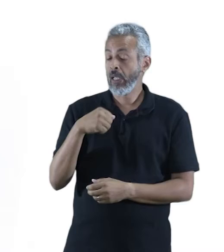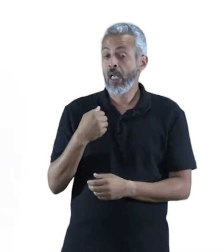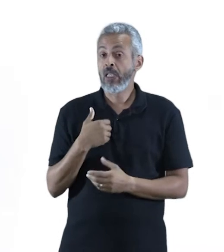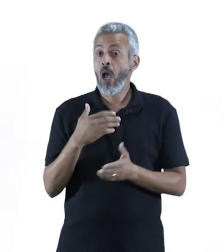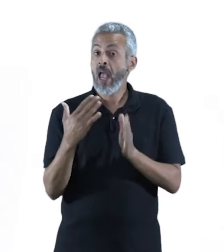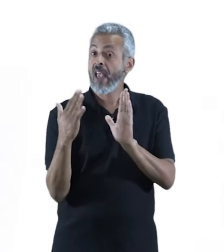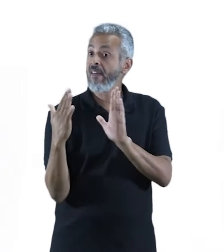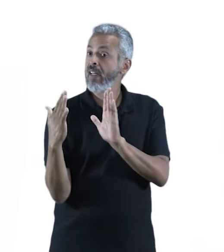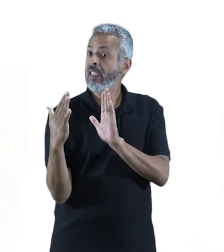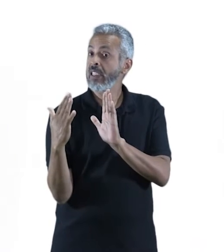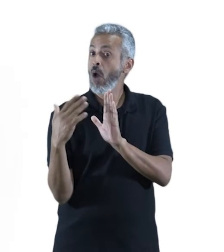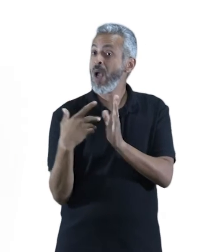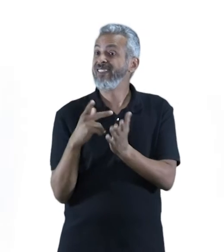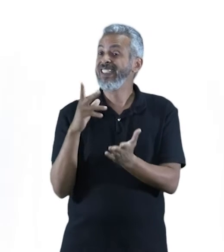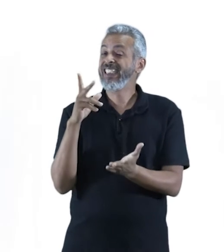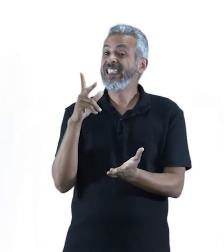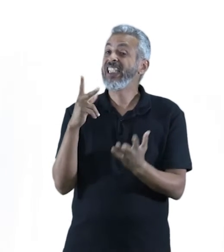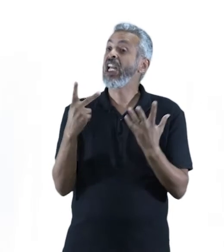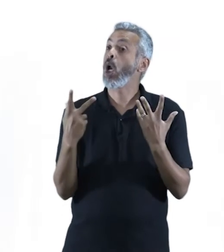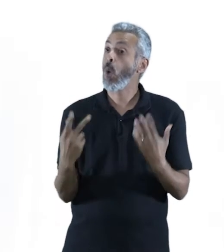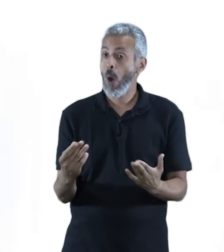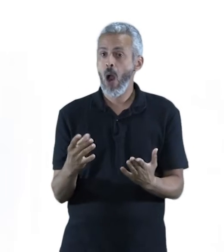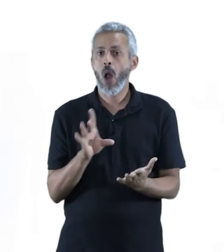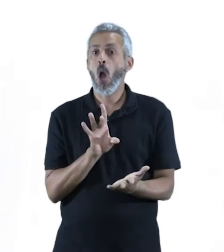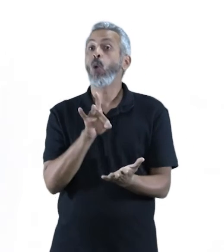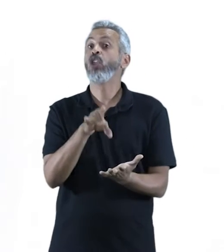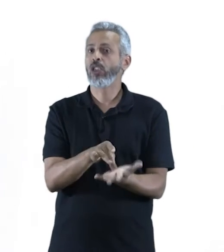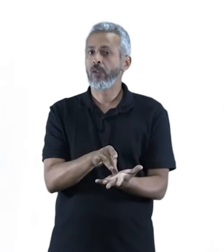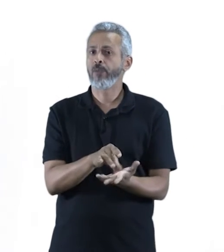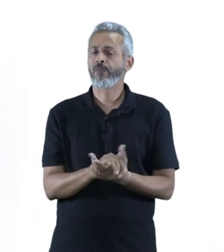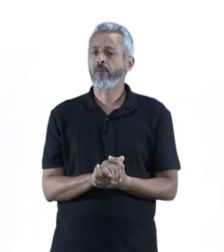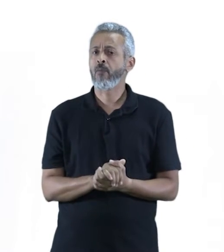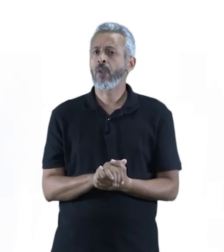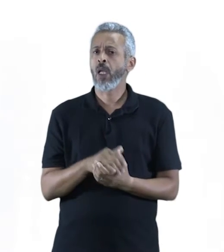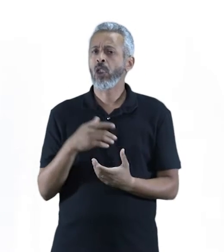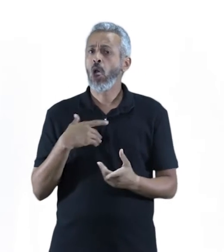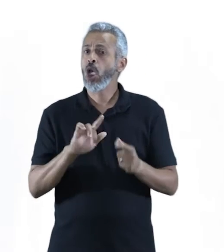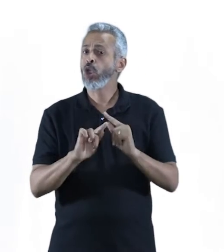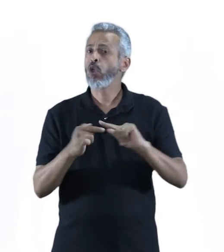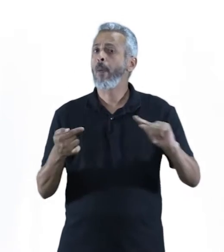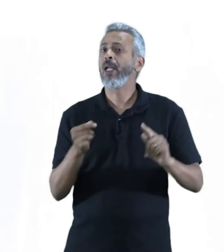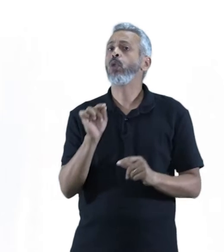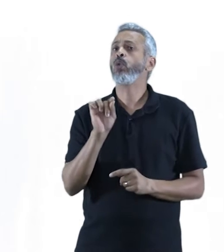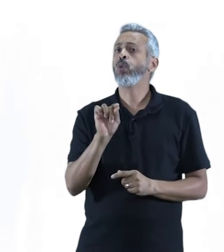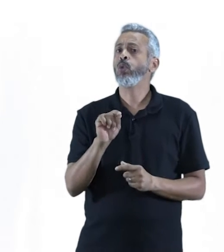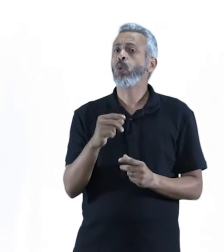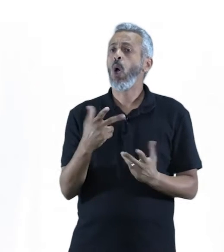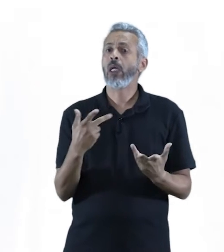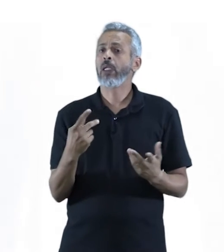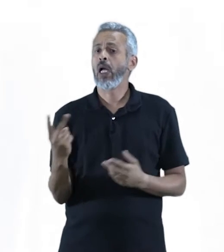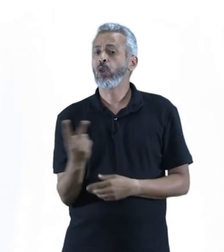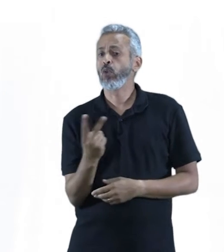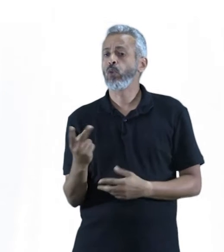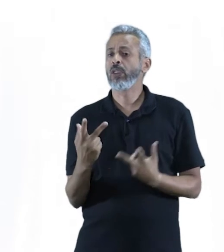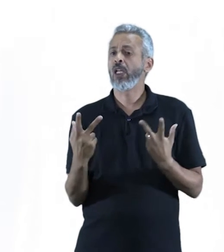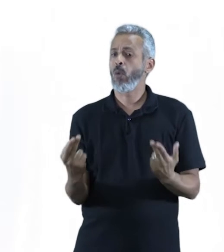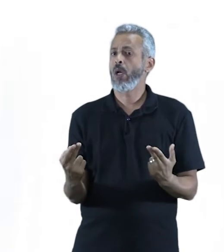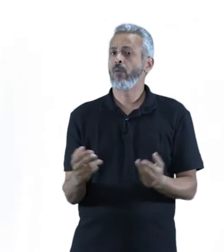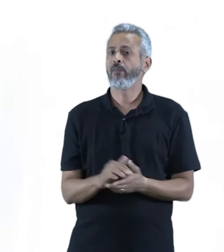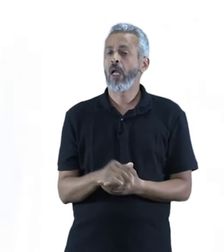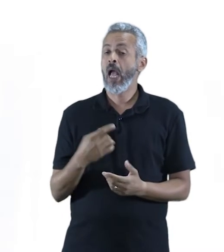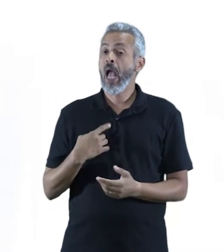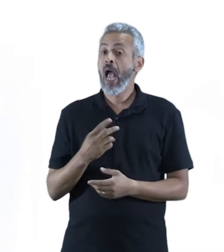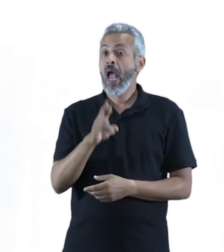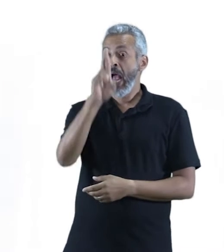Sua reflexão é idêntica à original, isto é, geometricamente, elas são iguais. A